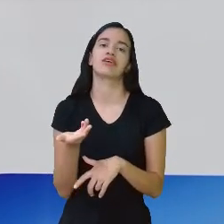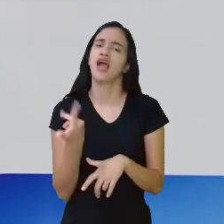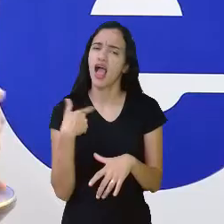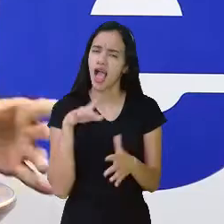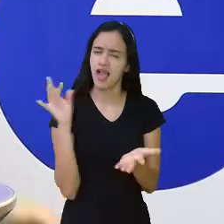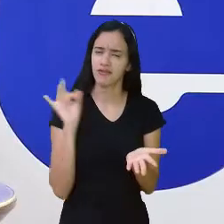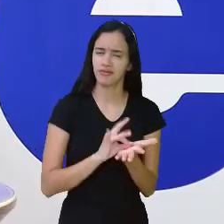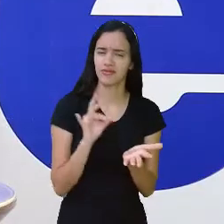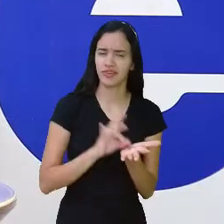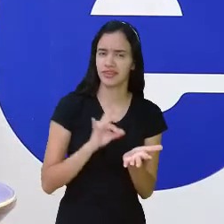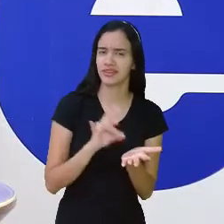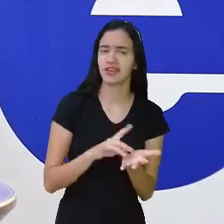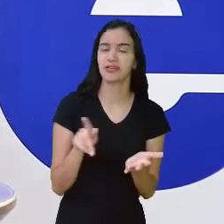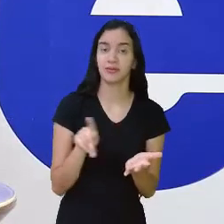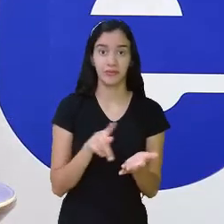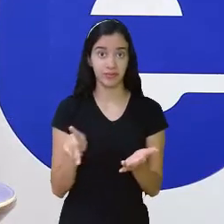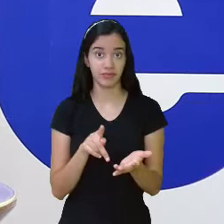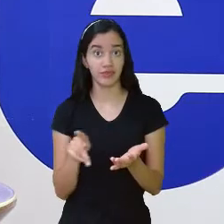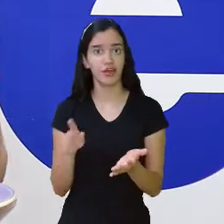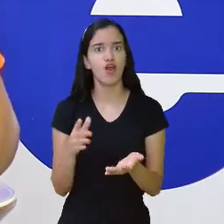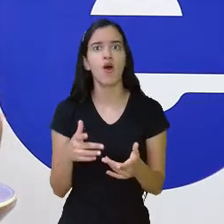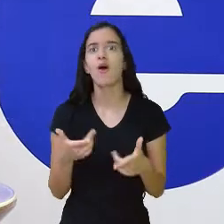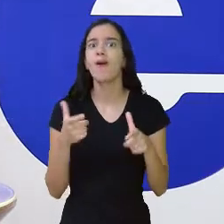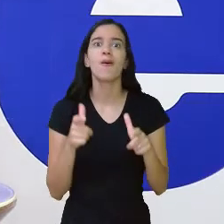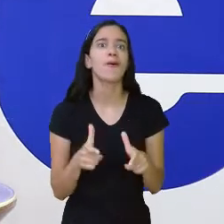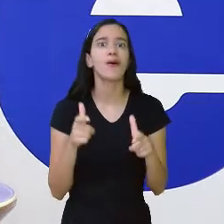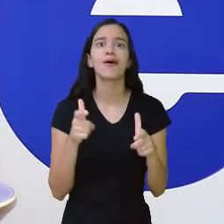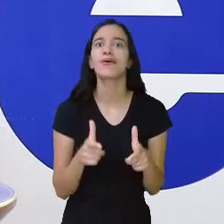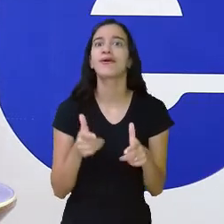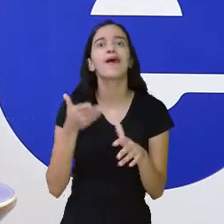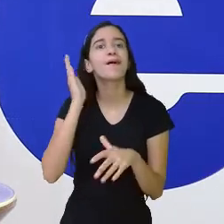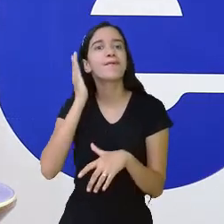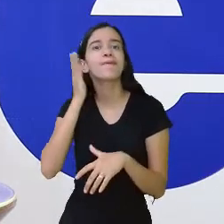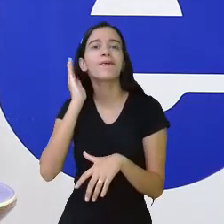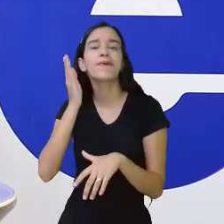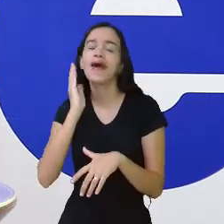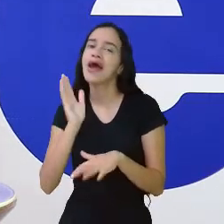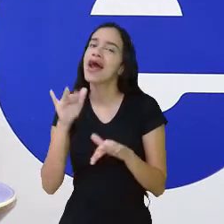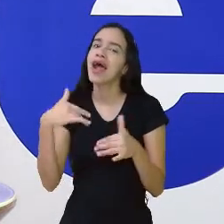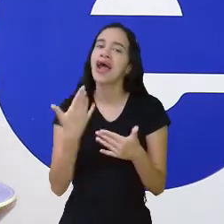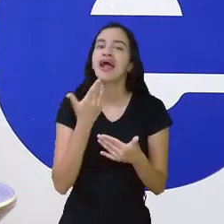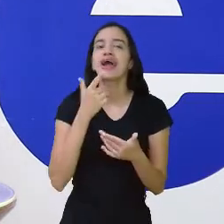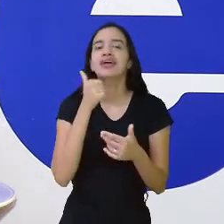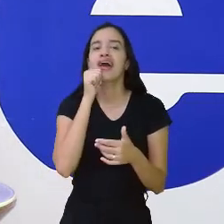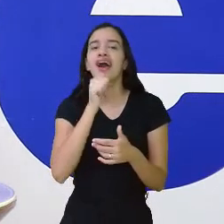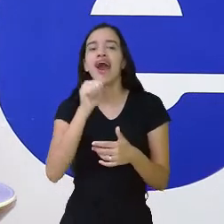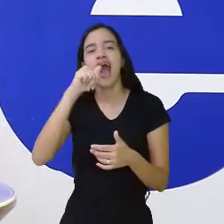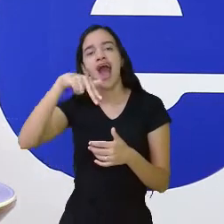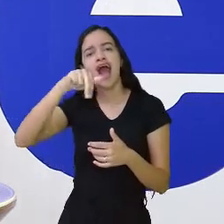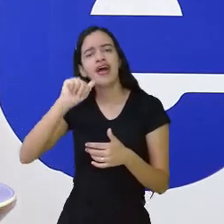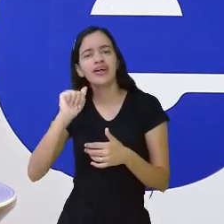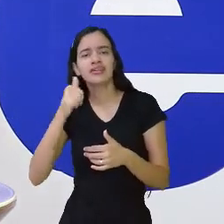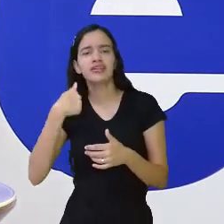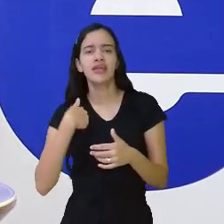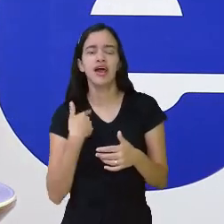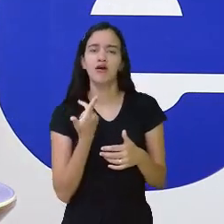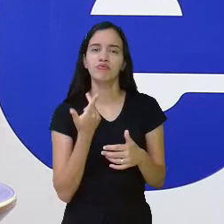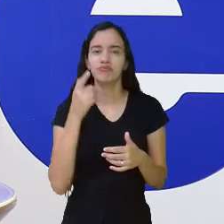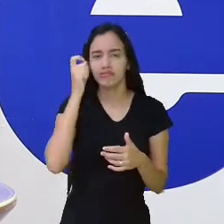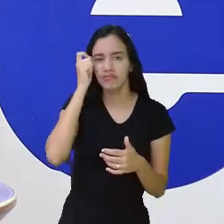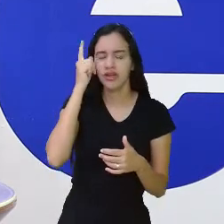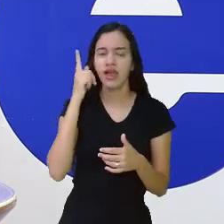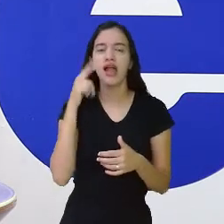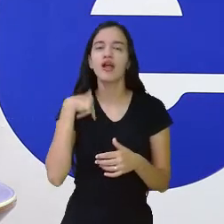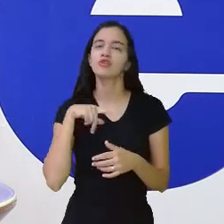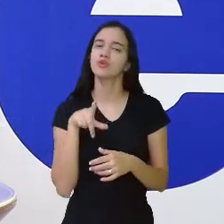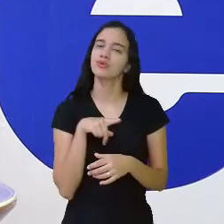verdade, professora Mauricéia. Onde é que está esse burrinho? E aí, Ana, tu tem ideias que a Ana tá por aqui, Mauricéia?